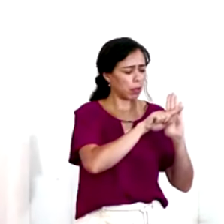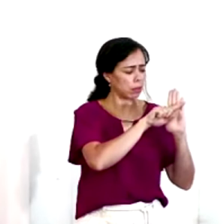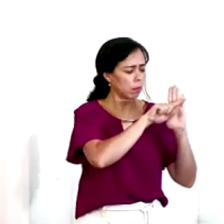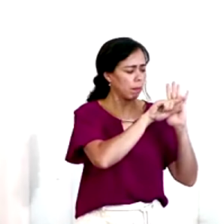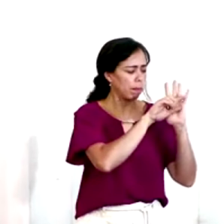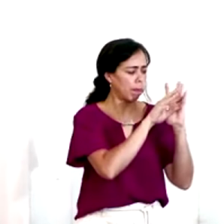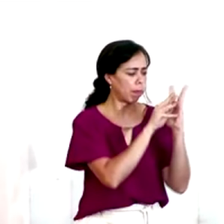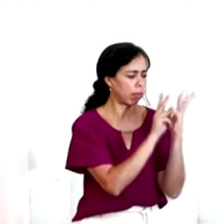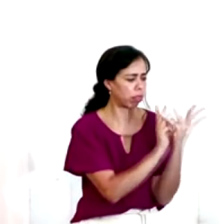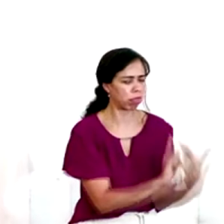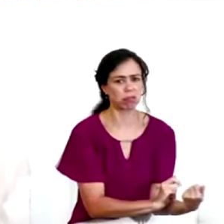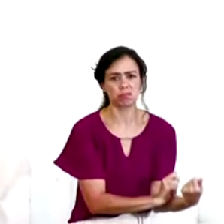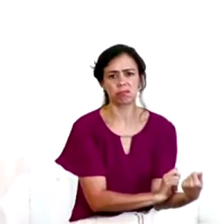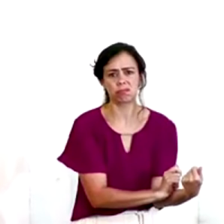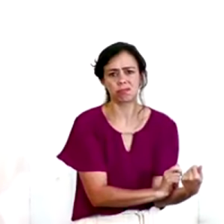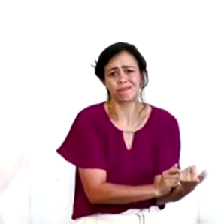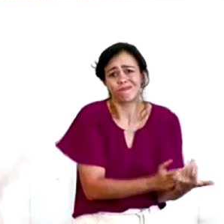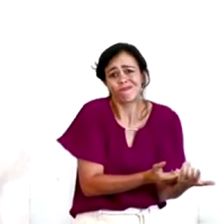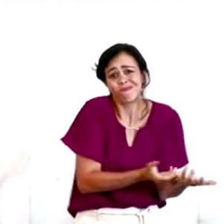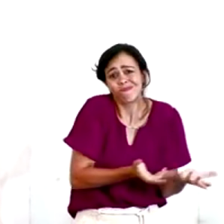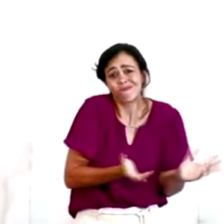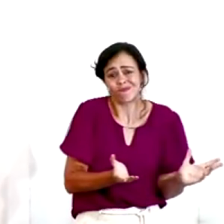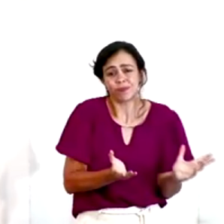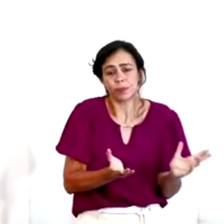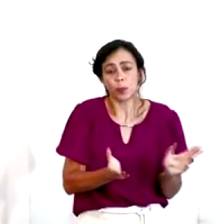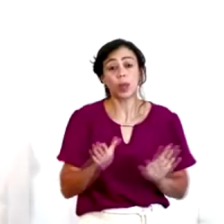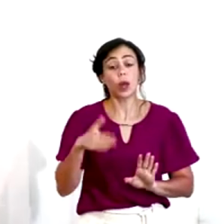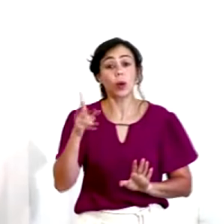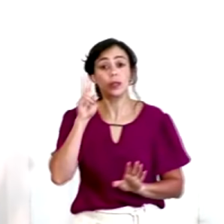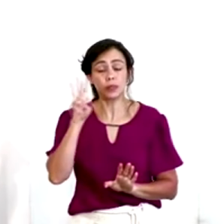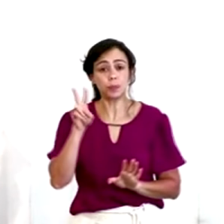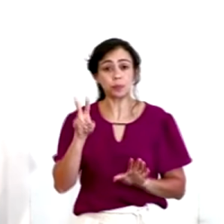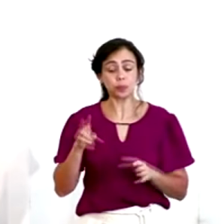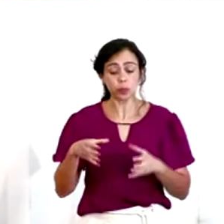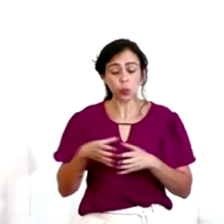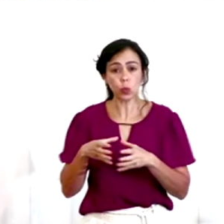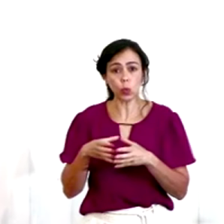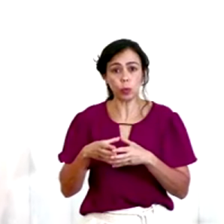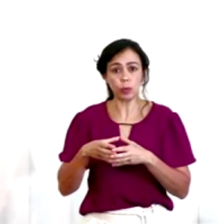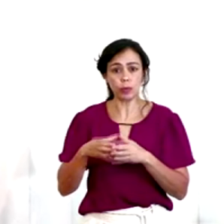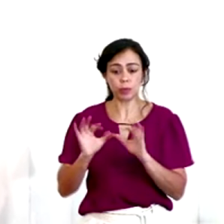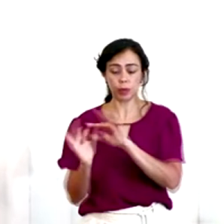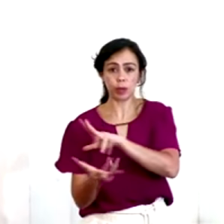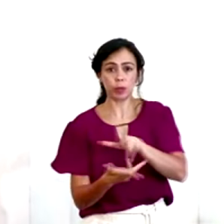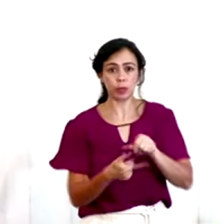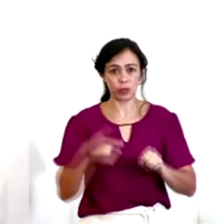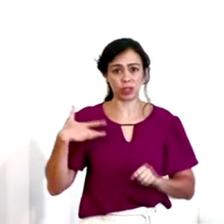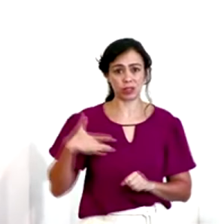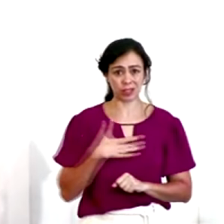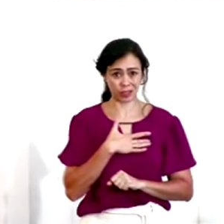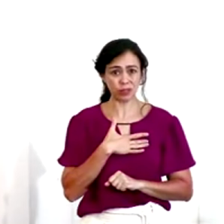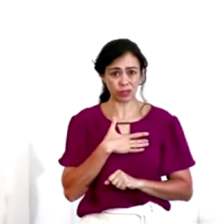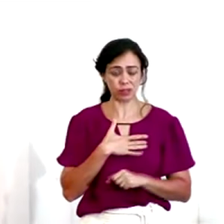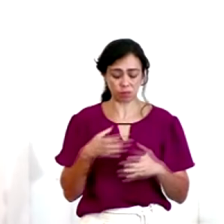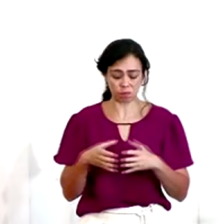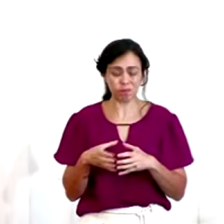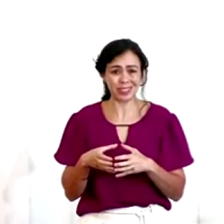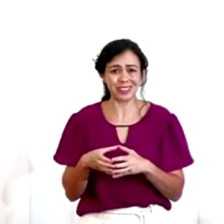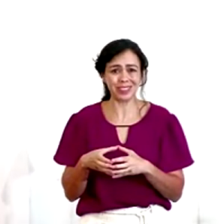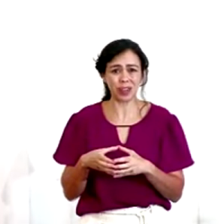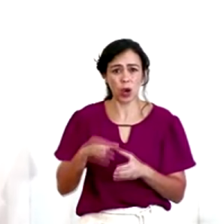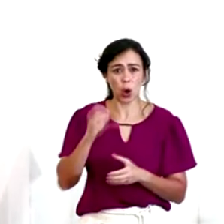a Organização Mundial da Saúde aponta que o mal do século